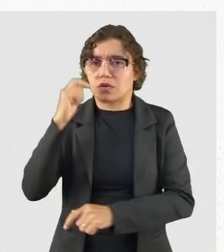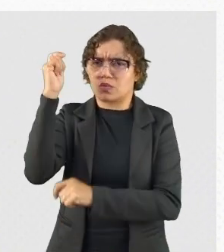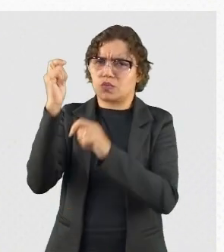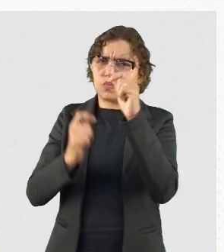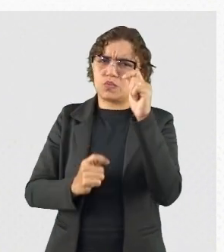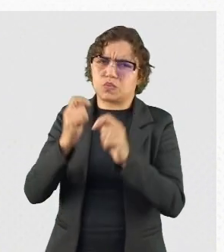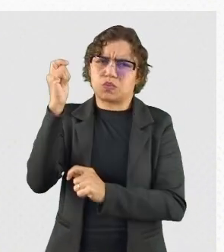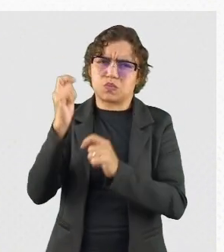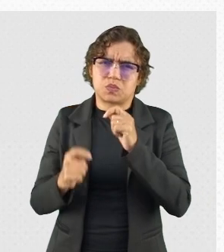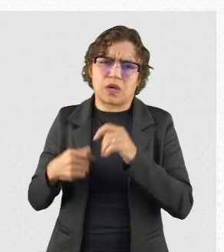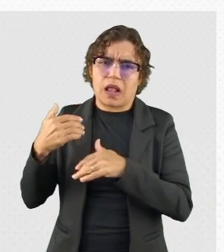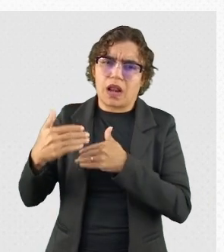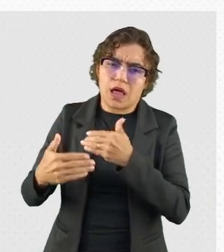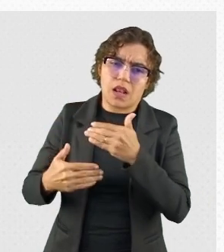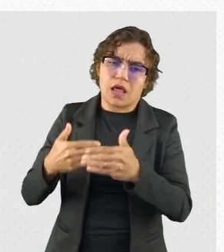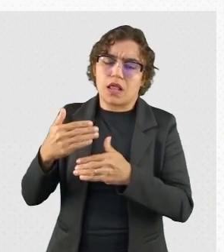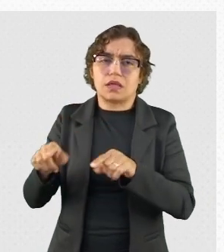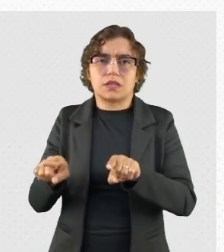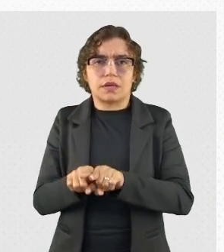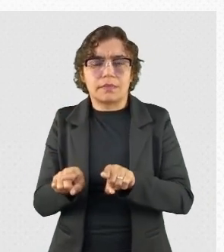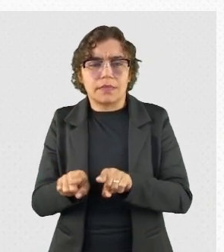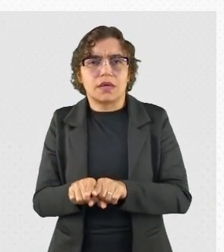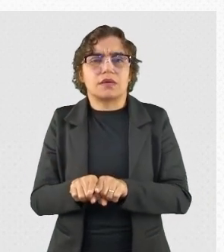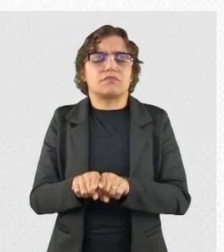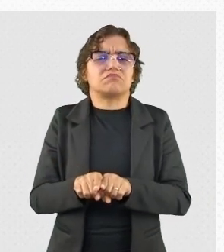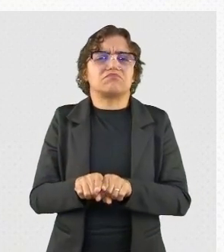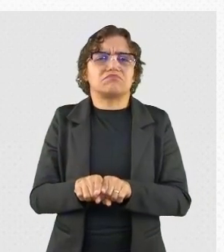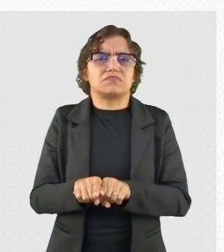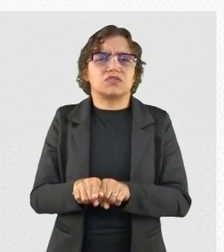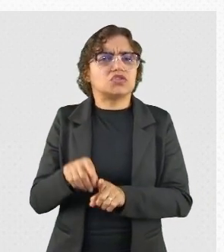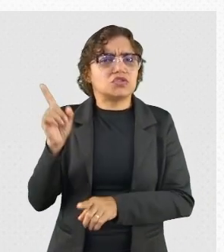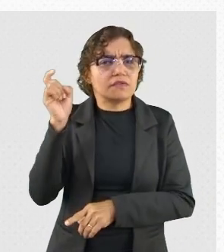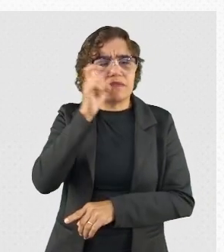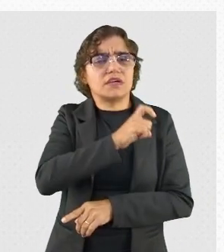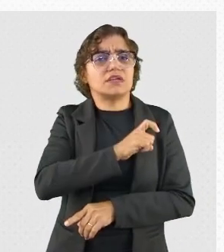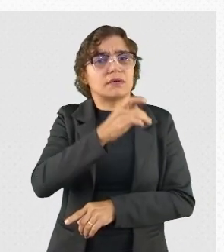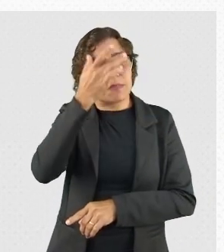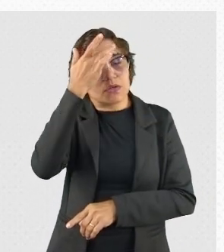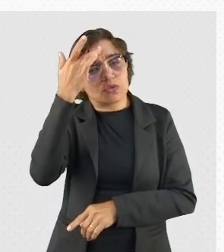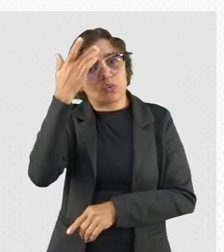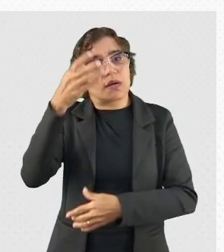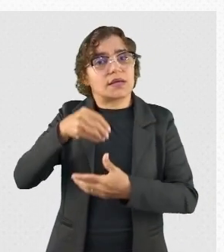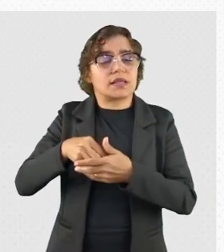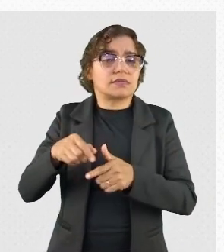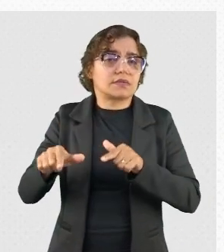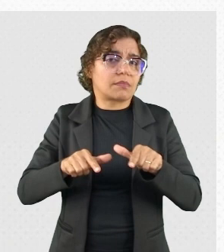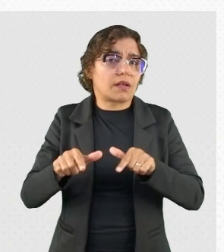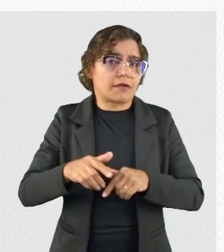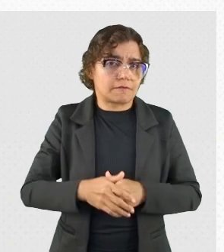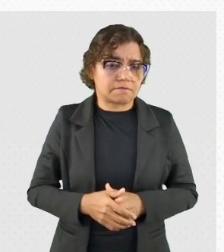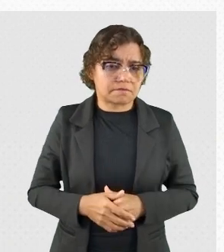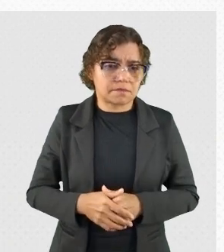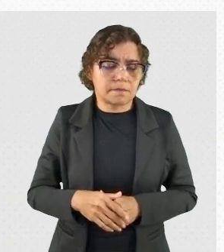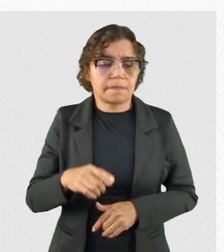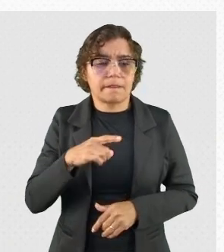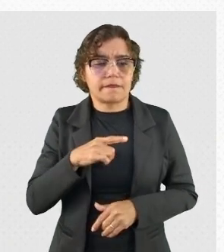extremamente degradante. Para quem, gente? Para as pessoas que nela estavam. Então, eram imigrantes, né, vindos exatamente da Europa,